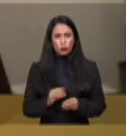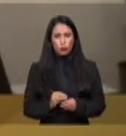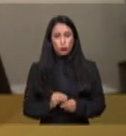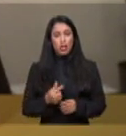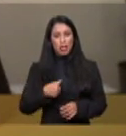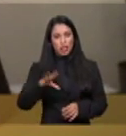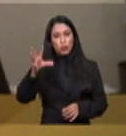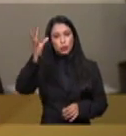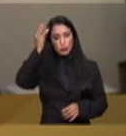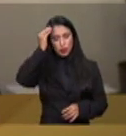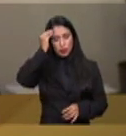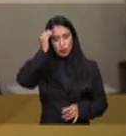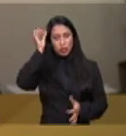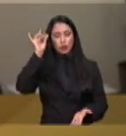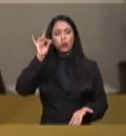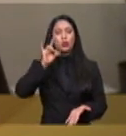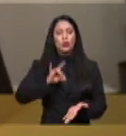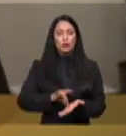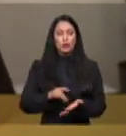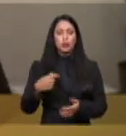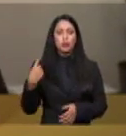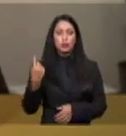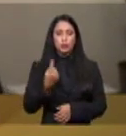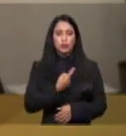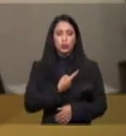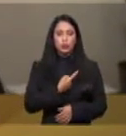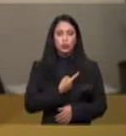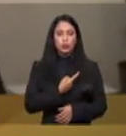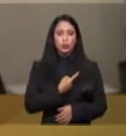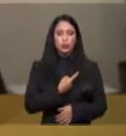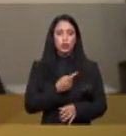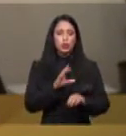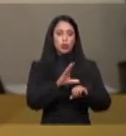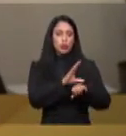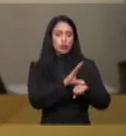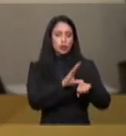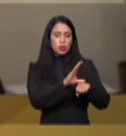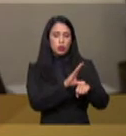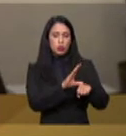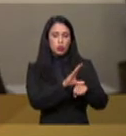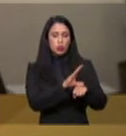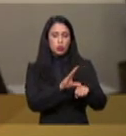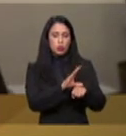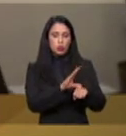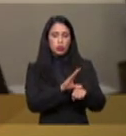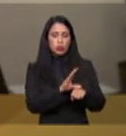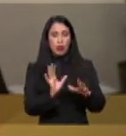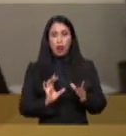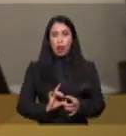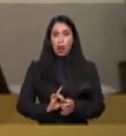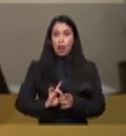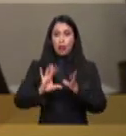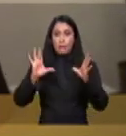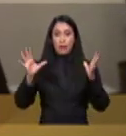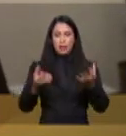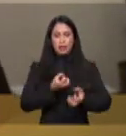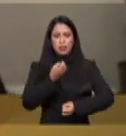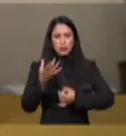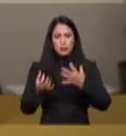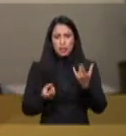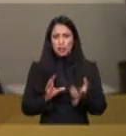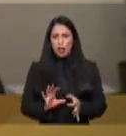eu entendo que o fato de o nosso ordenamento constitucional prestigiar a liberdade de expressão, a